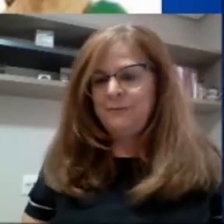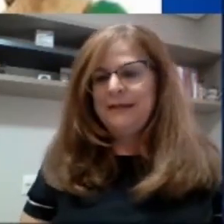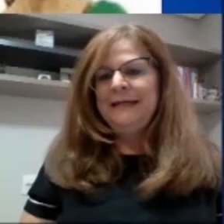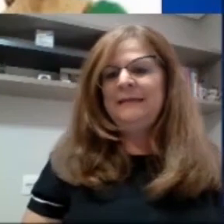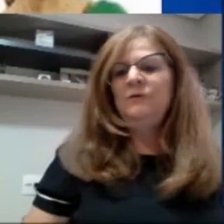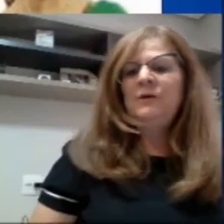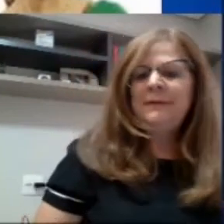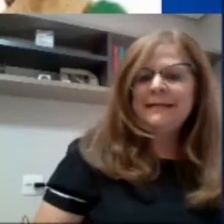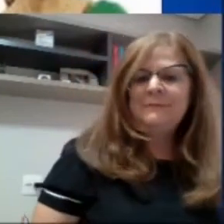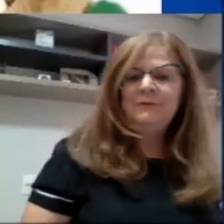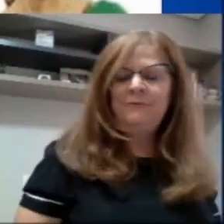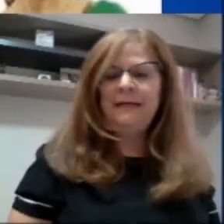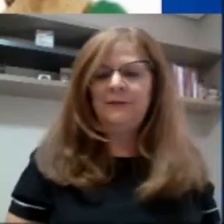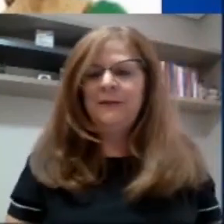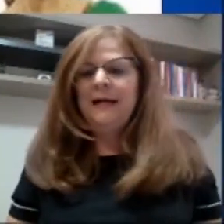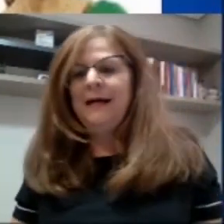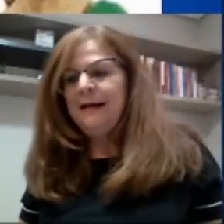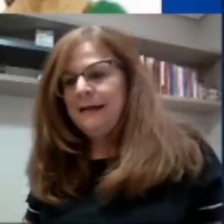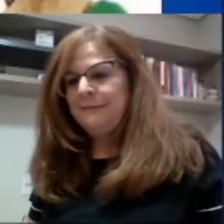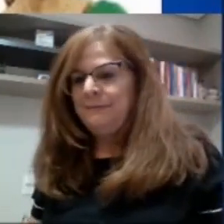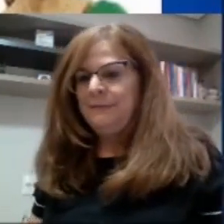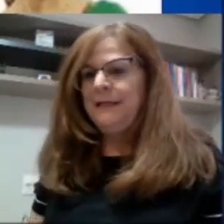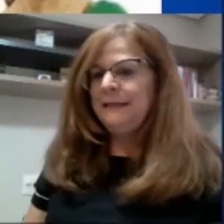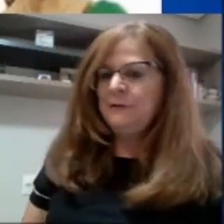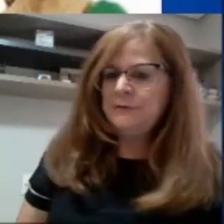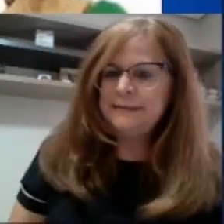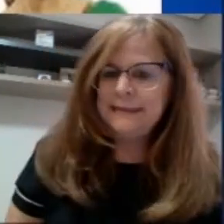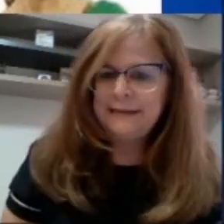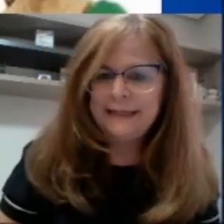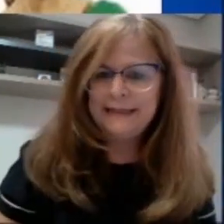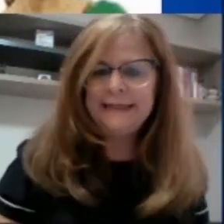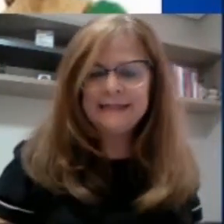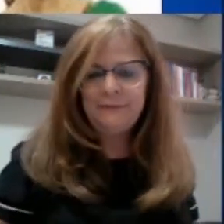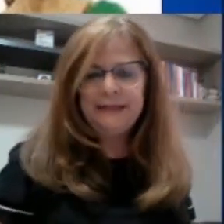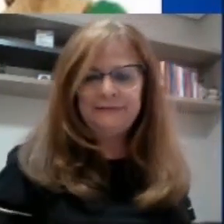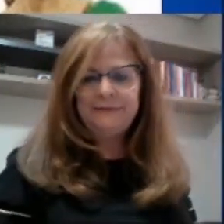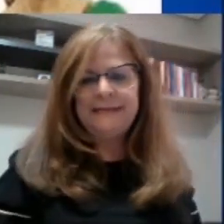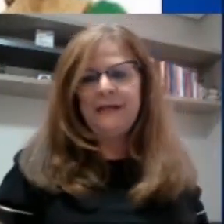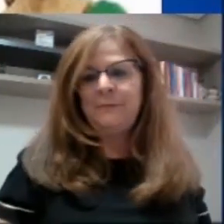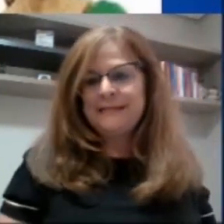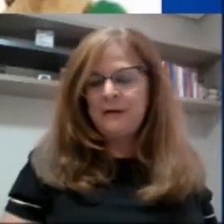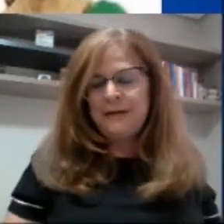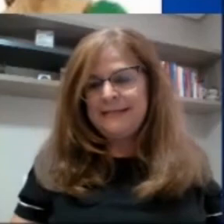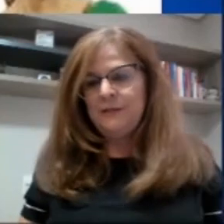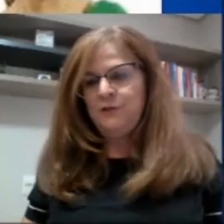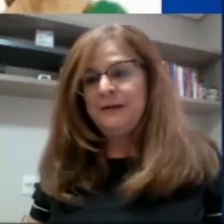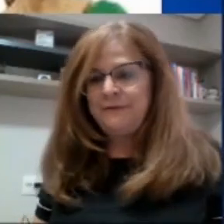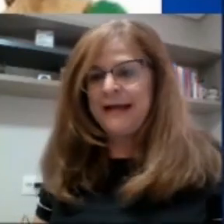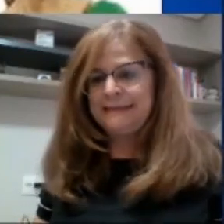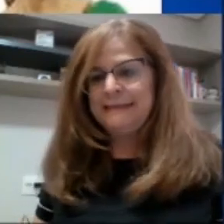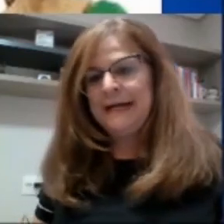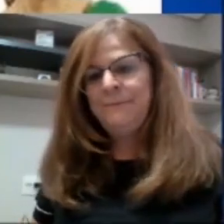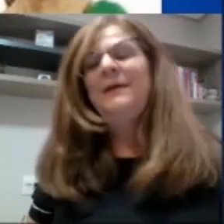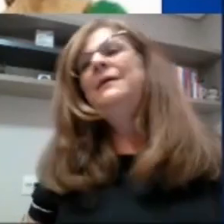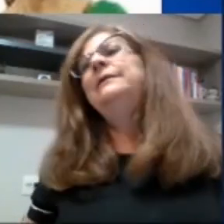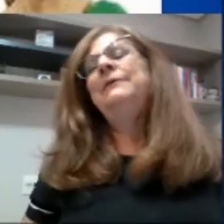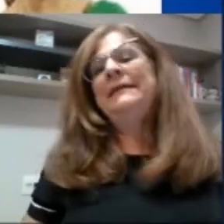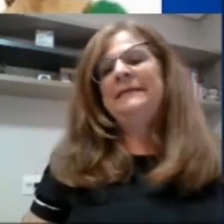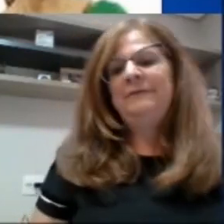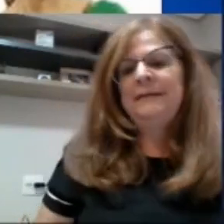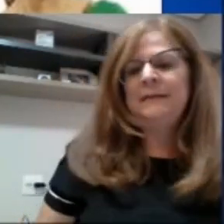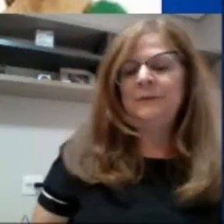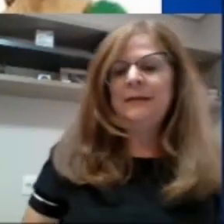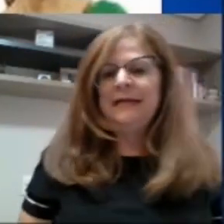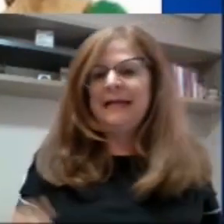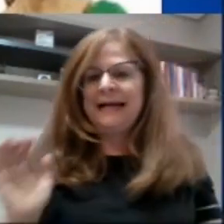Movimento. Então, como que é esse movimento? O que está acontecendo aí? O que essa mulher está fazendo? É uma sequência de uma frase, tá? Então, ela